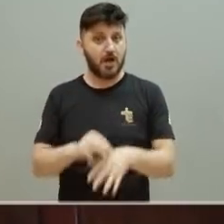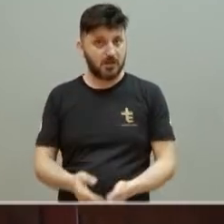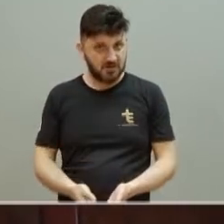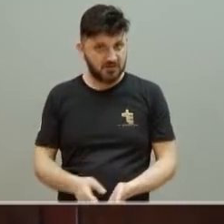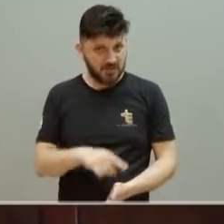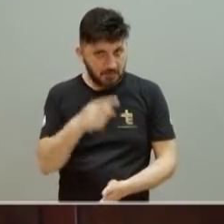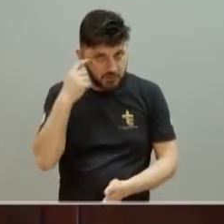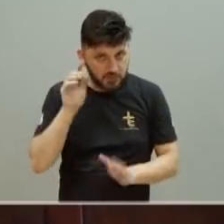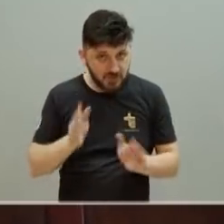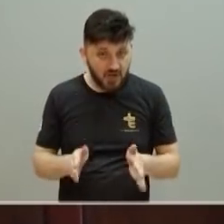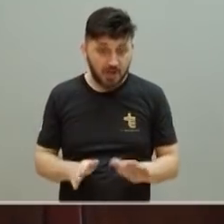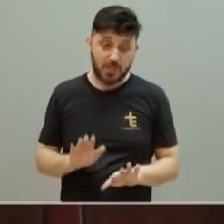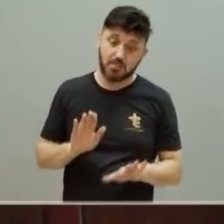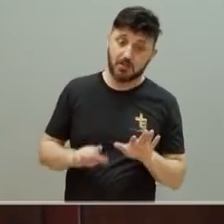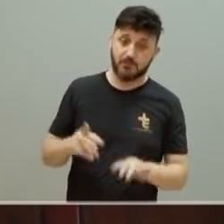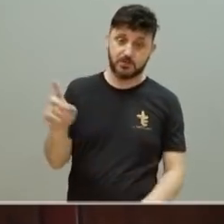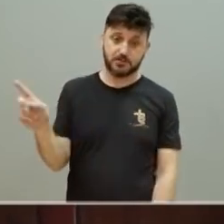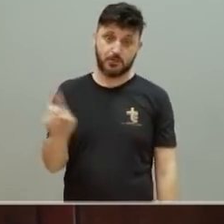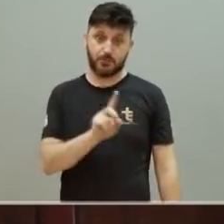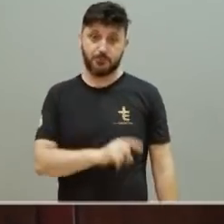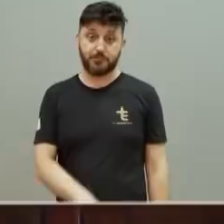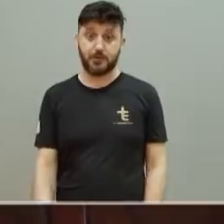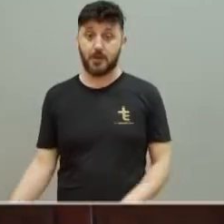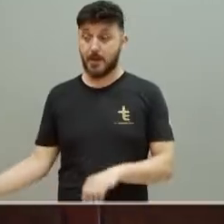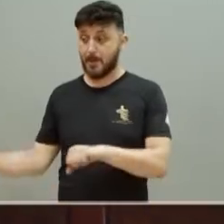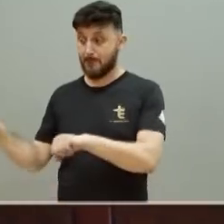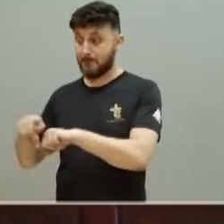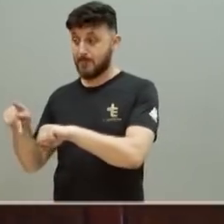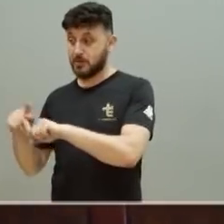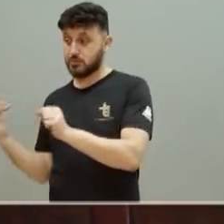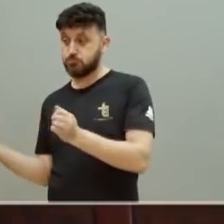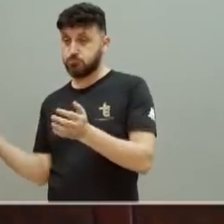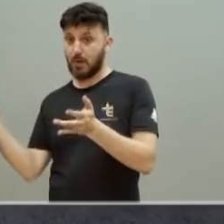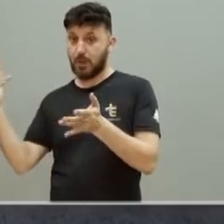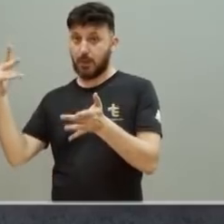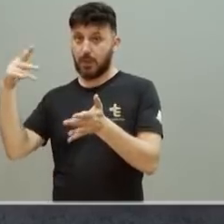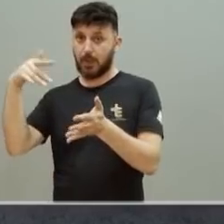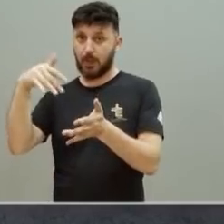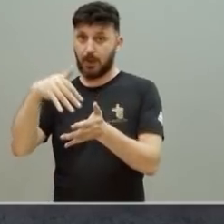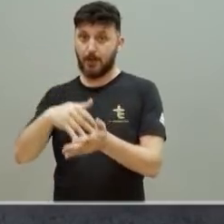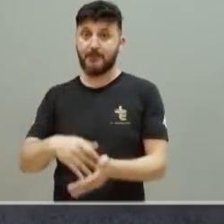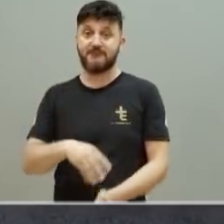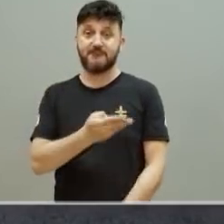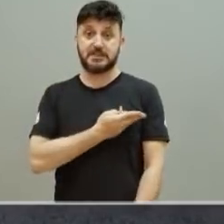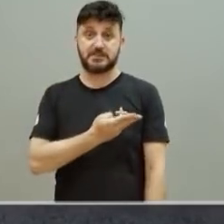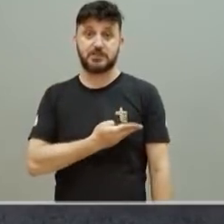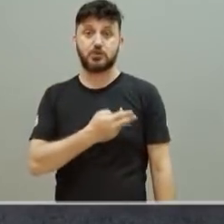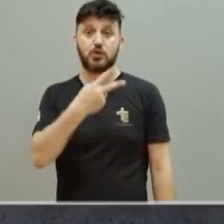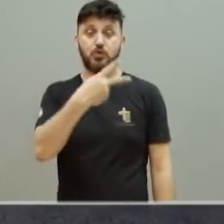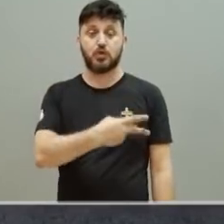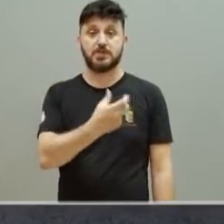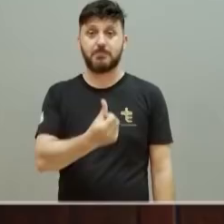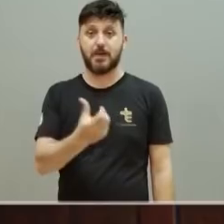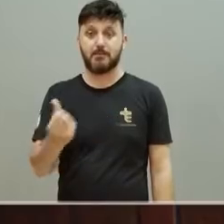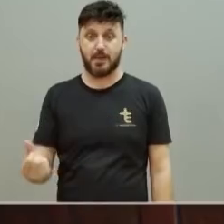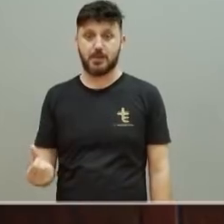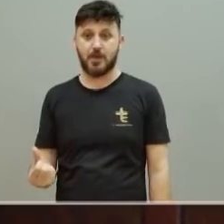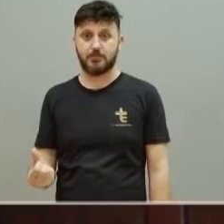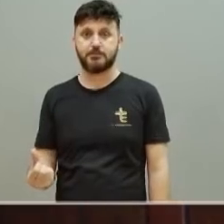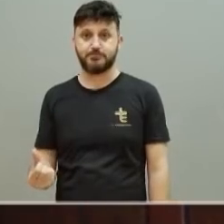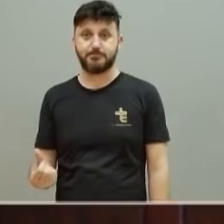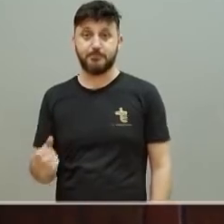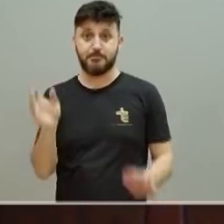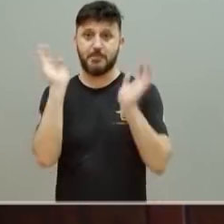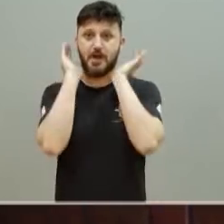não. De Pedro até Papa Francisco, 266 papas, a chave do céu passando na mão do